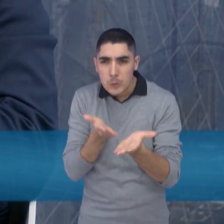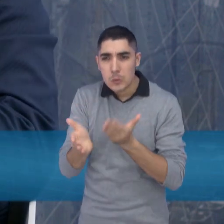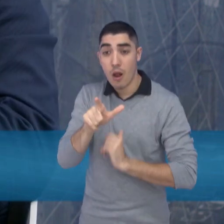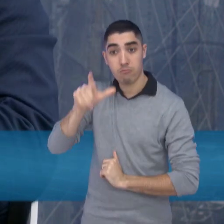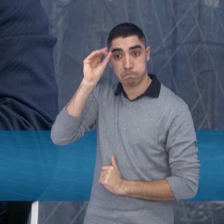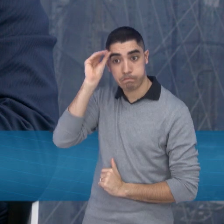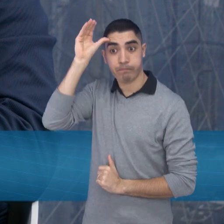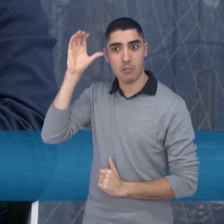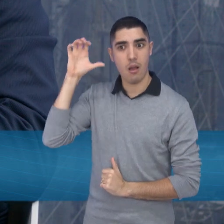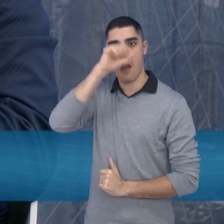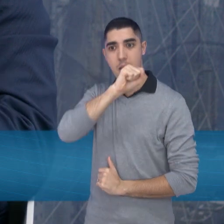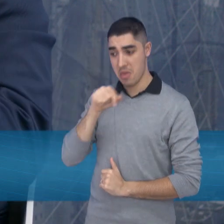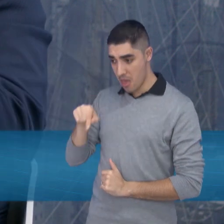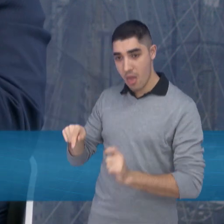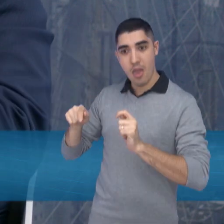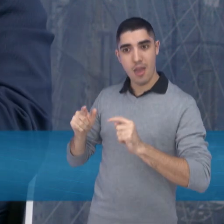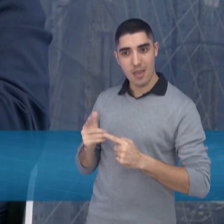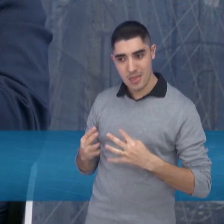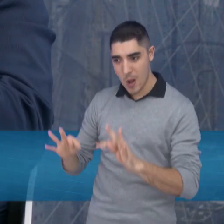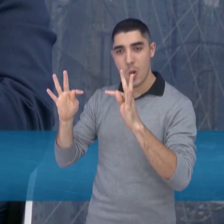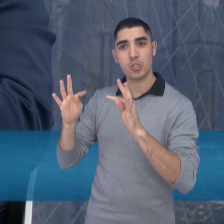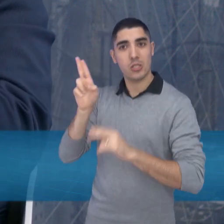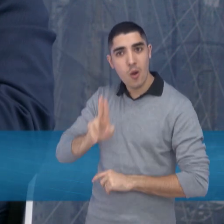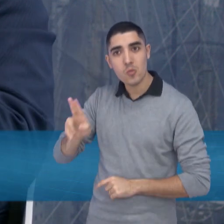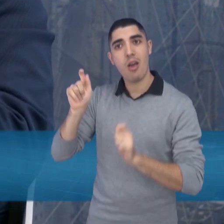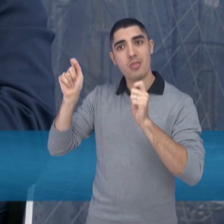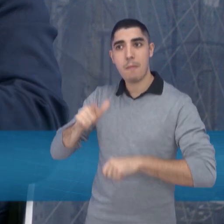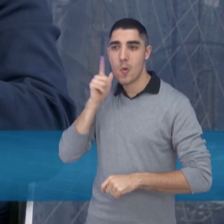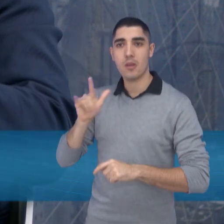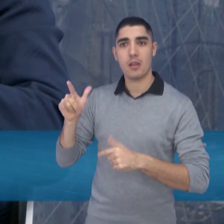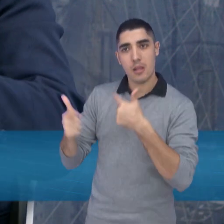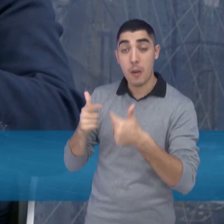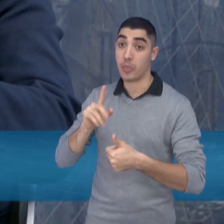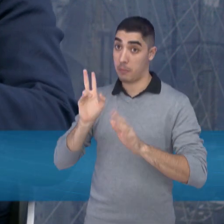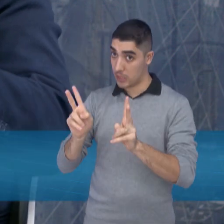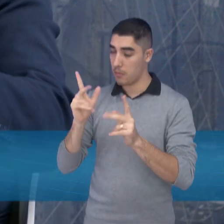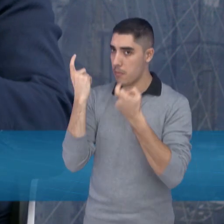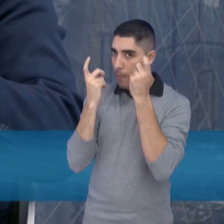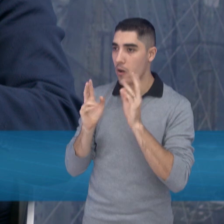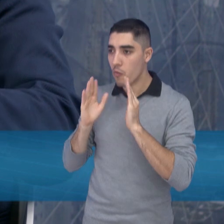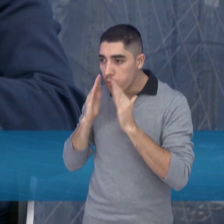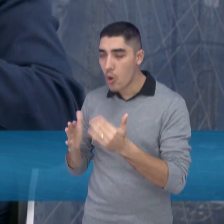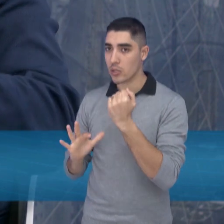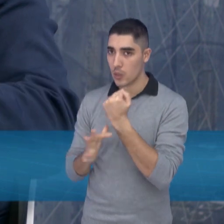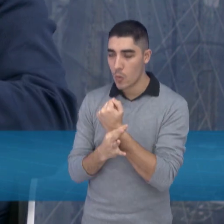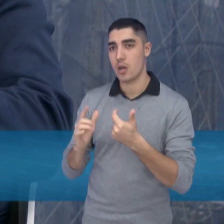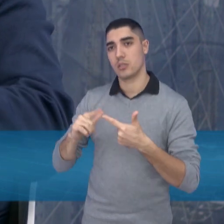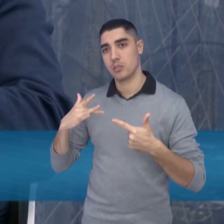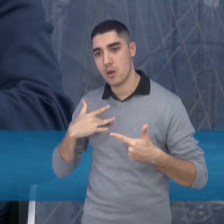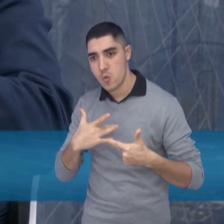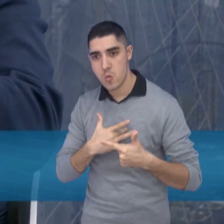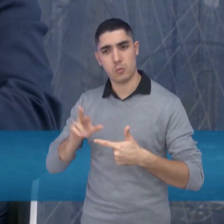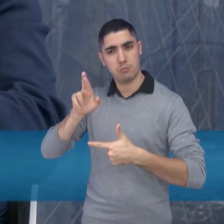negócio, e a gente tem também uma preocupação com segurança, uma preocupação com saúde, para quem mora aqui, quem empreende aqui, também possa